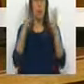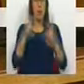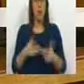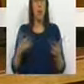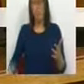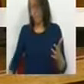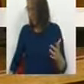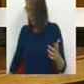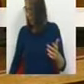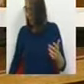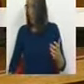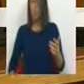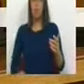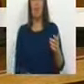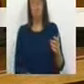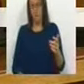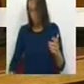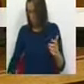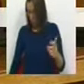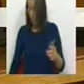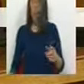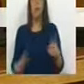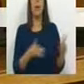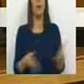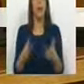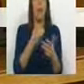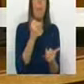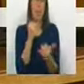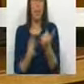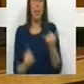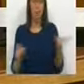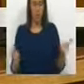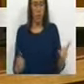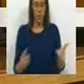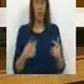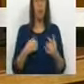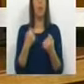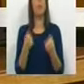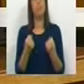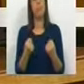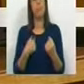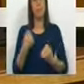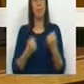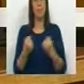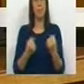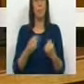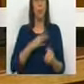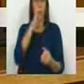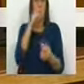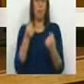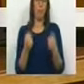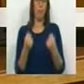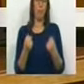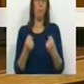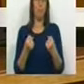orçamental. E então, para além de ser uma estratégia muito perigosa para o condutor dessa viatura, que é aqui o Sr. Ministro,